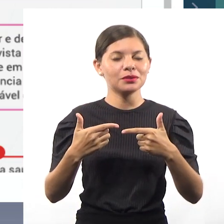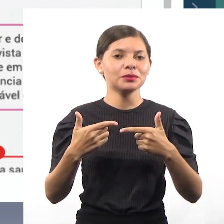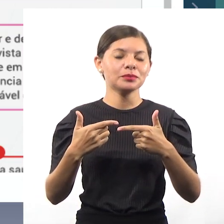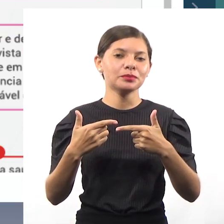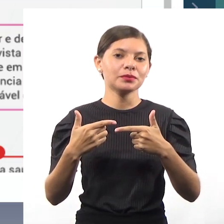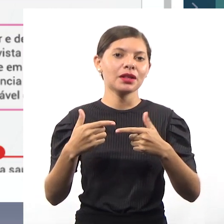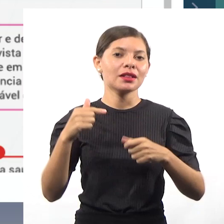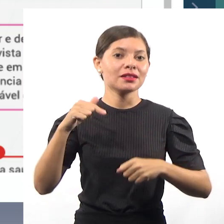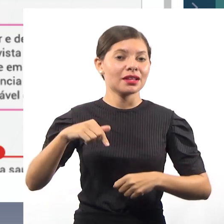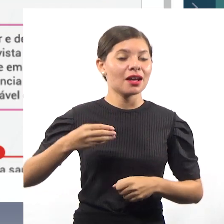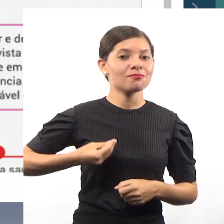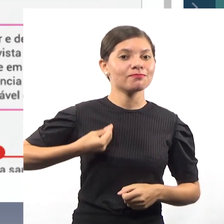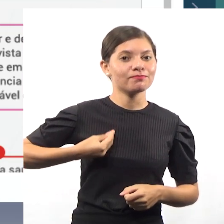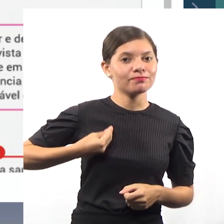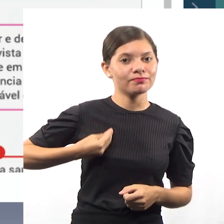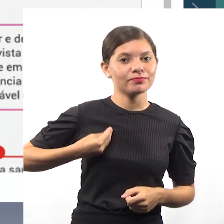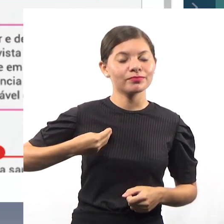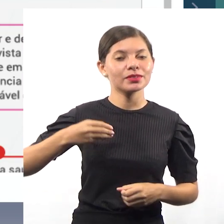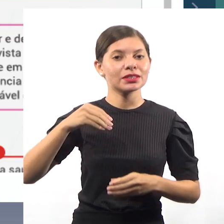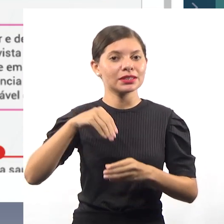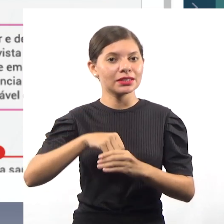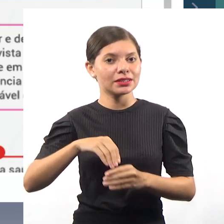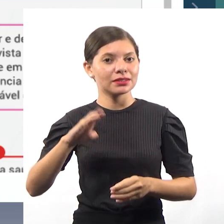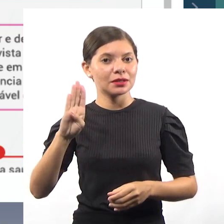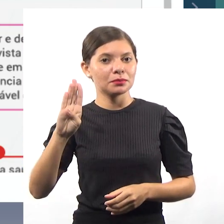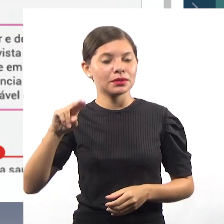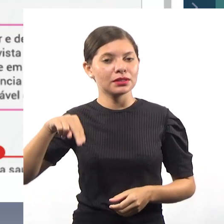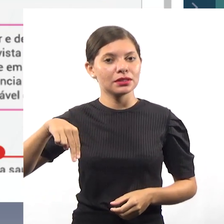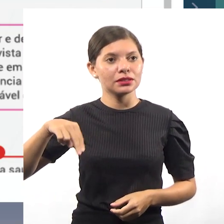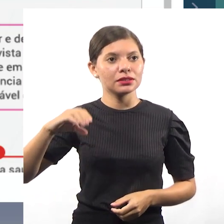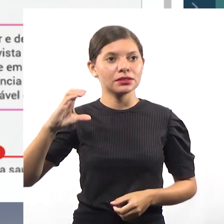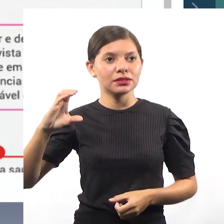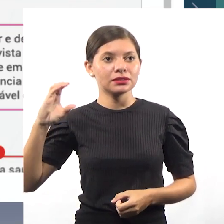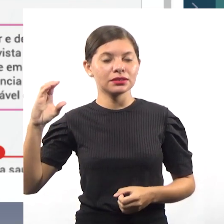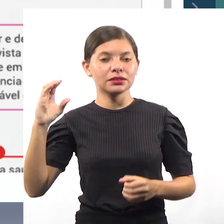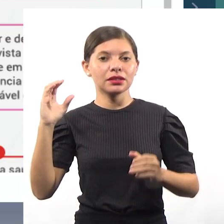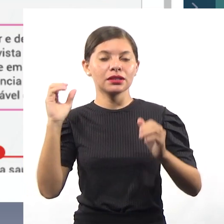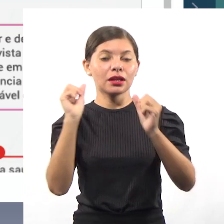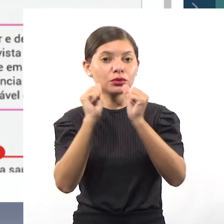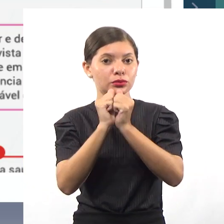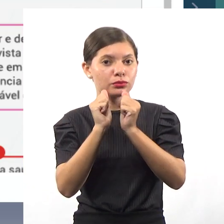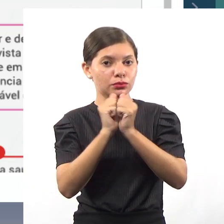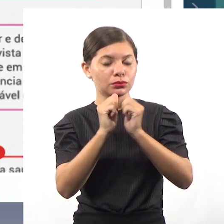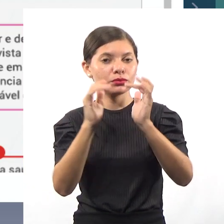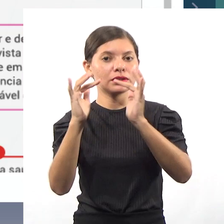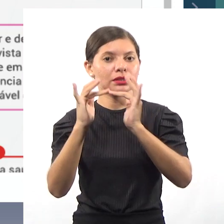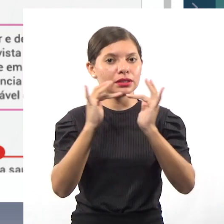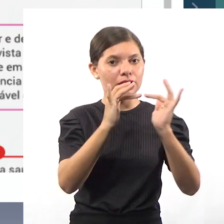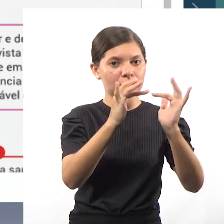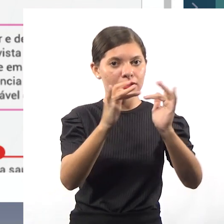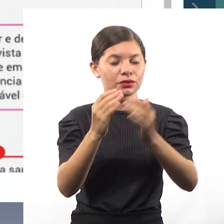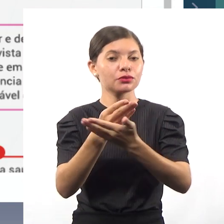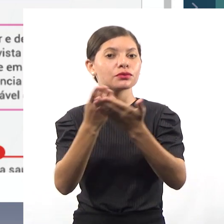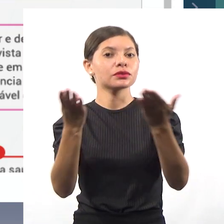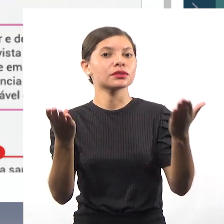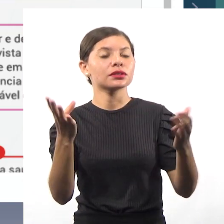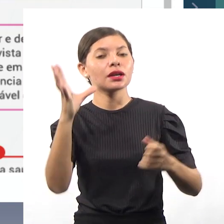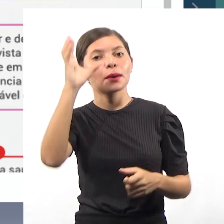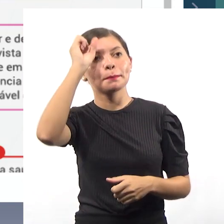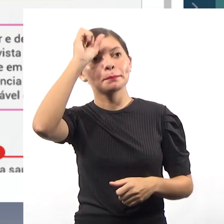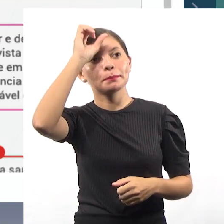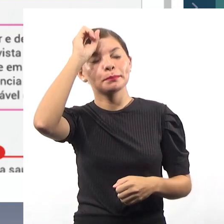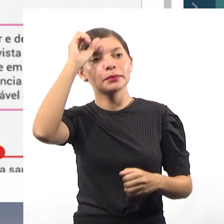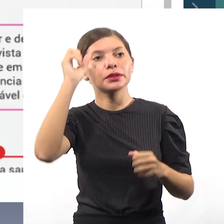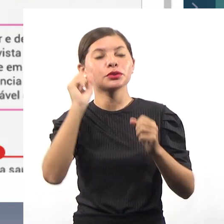está presente dentro da BNCC. Então, fazendo a associação entre o que você aprende com